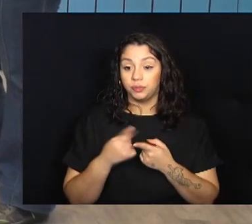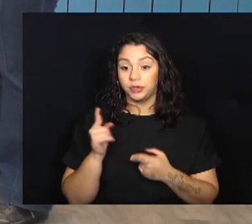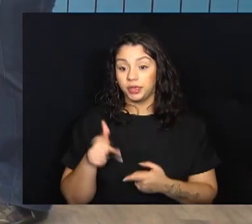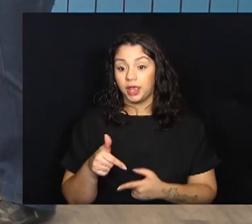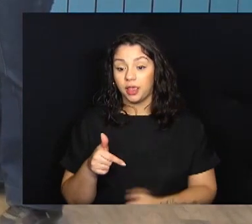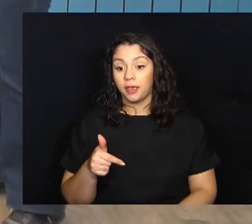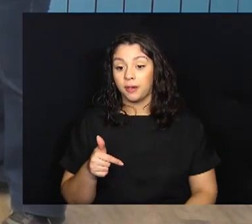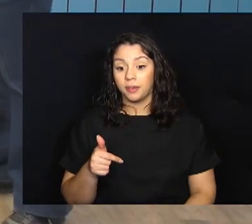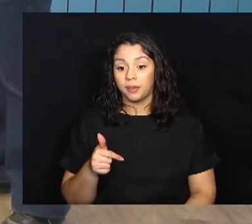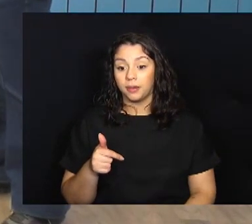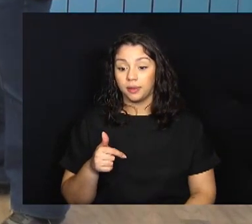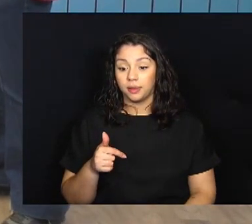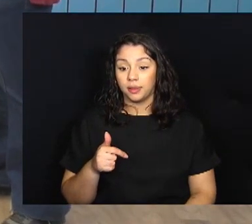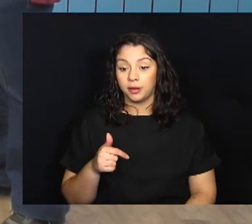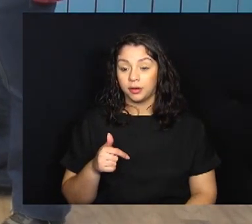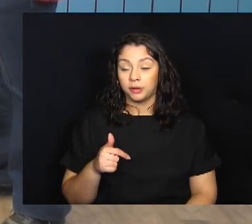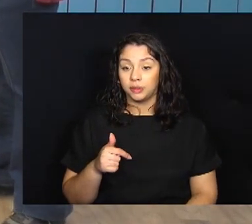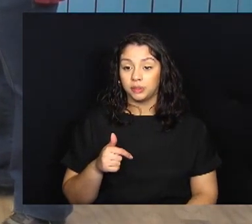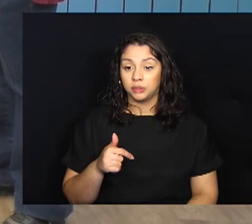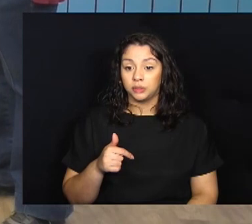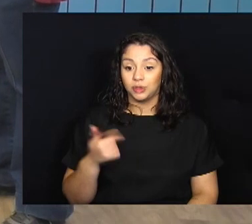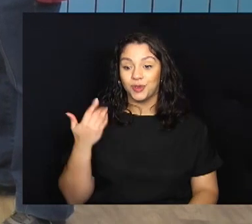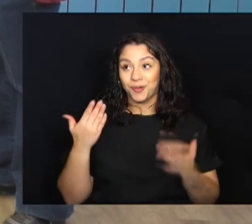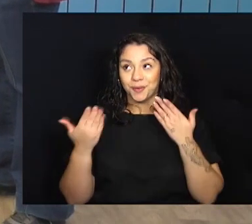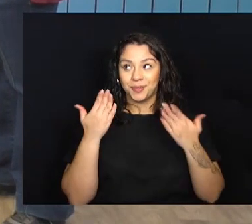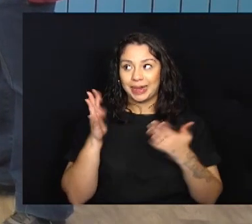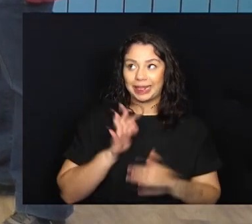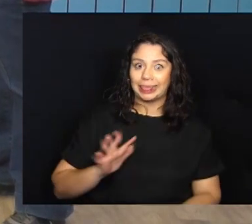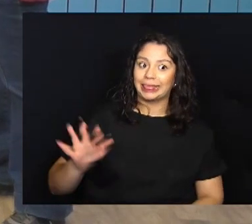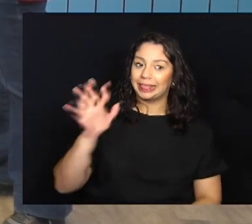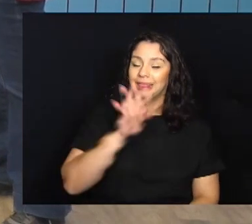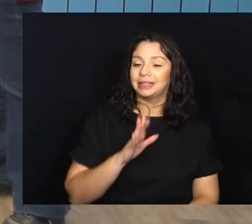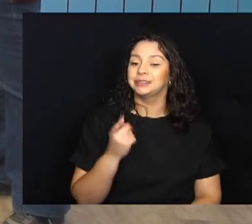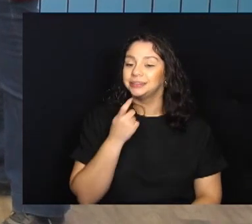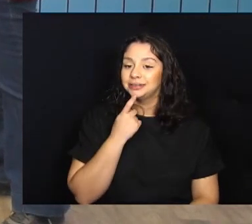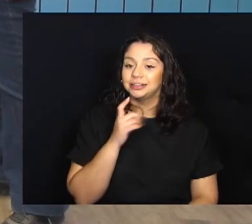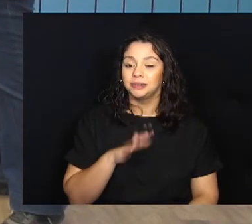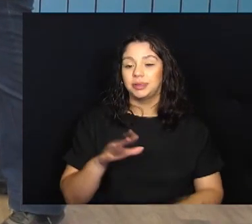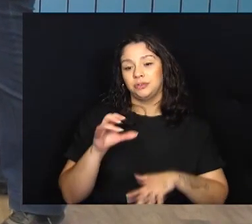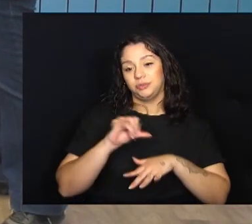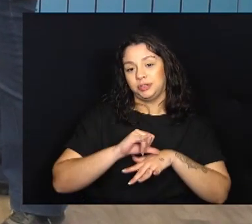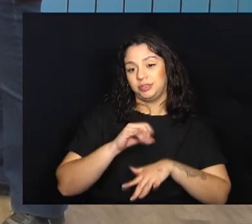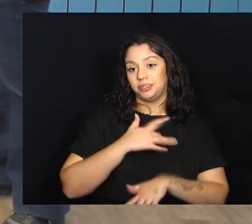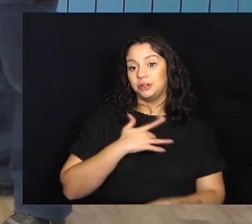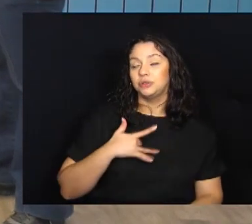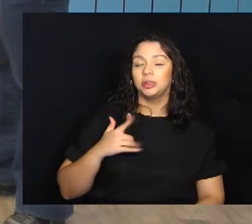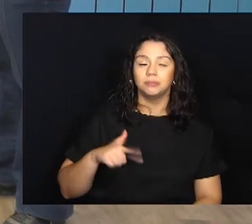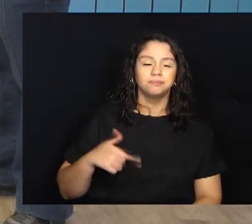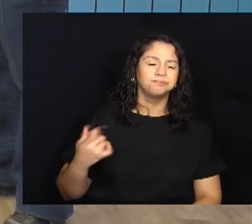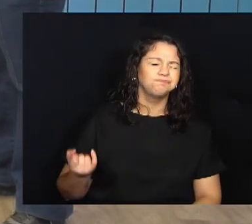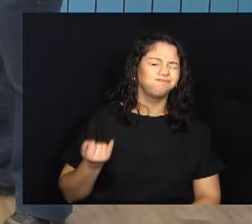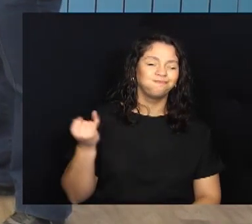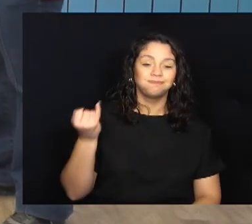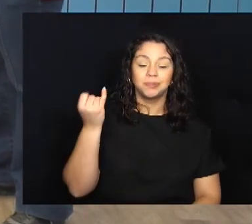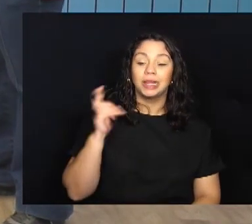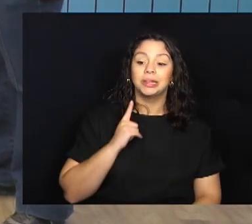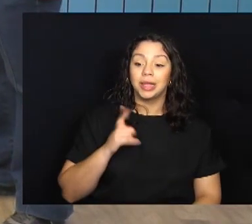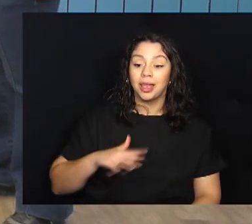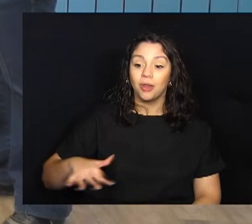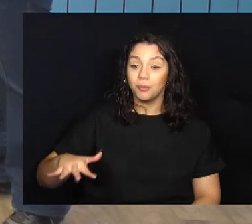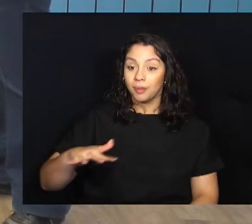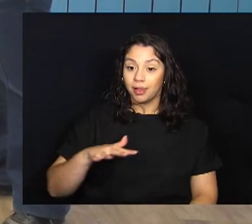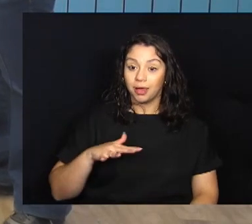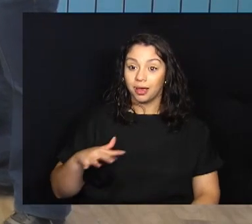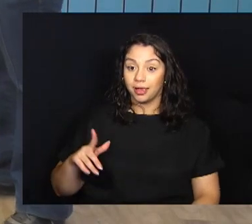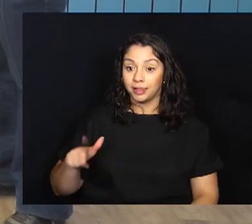pequenas assim, né, comparado ao tamanho de uma cidade, mas que para o centro de saúde é importantíssimo, né? Quer dizer, você ter uma área